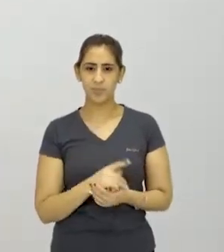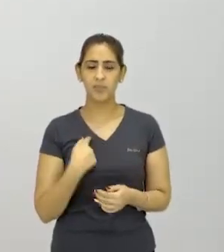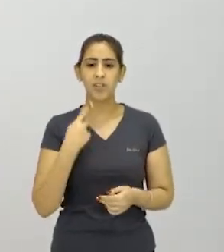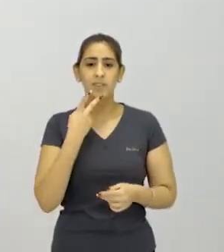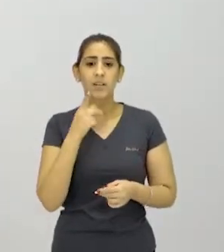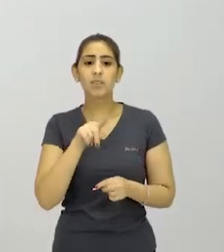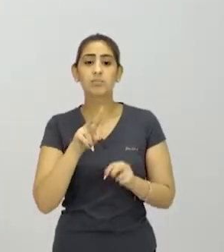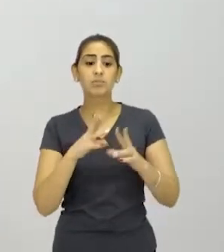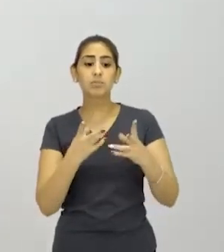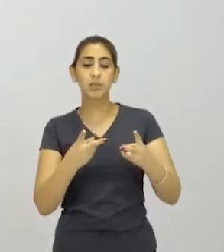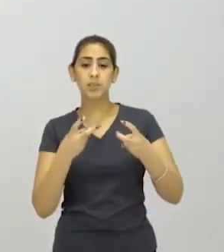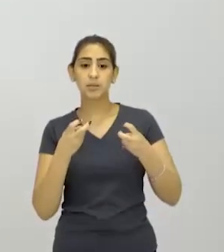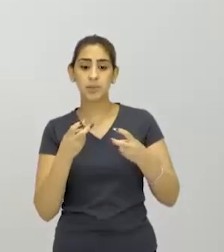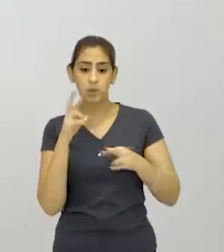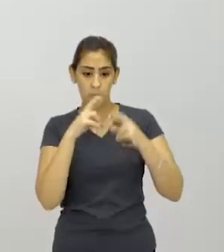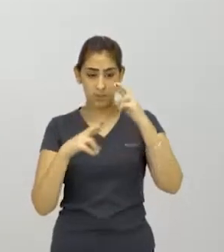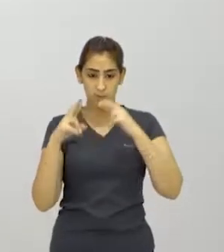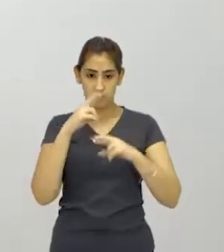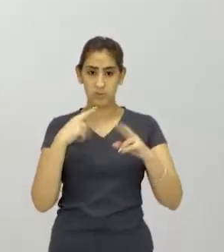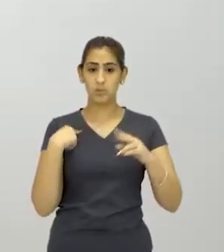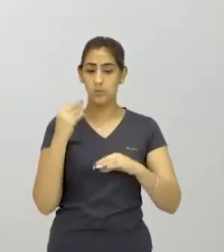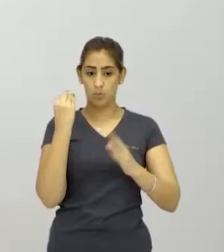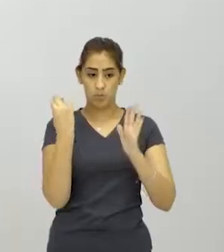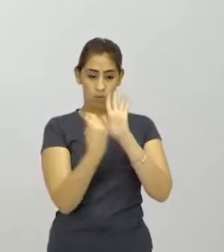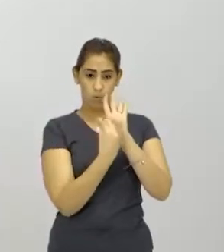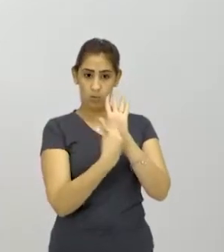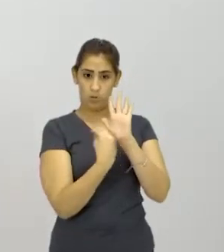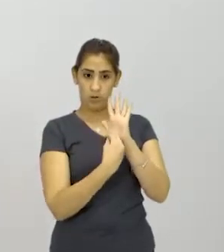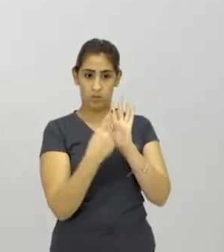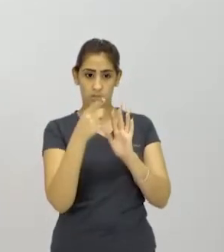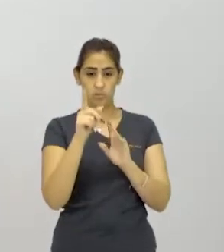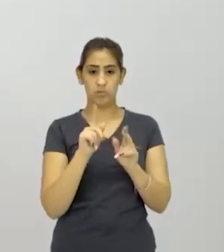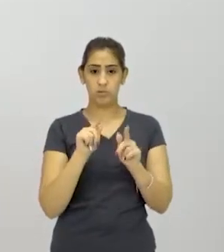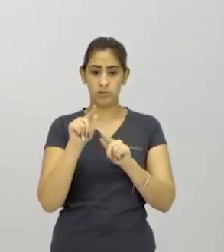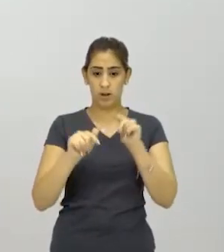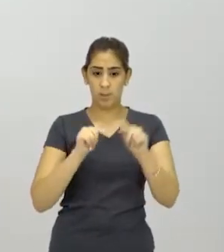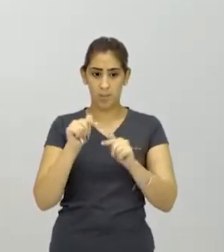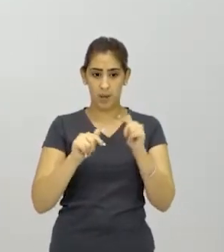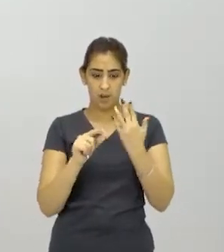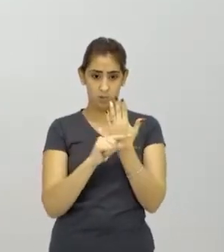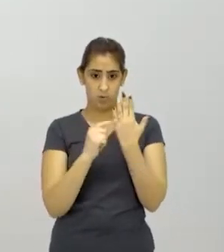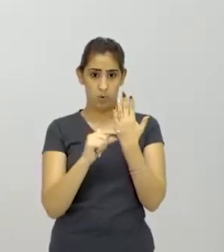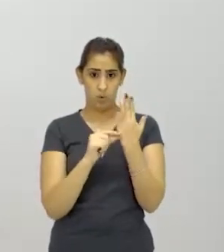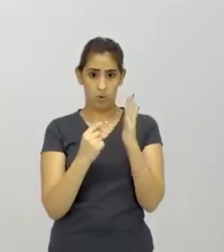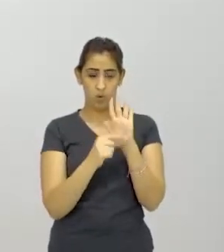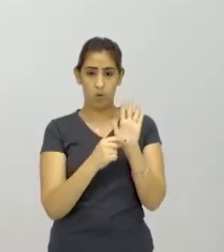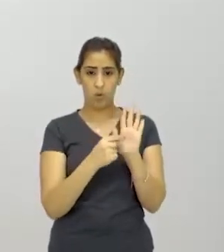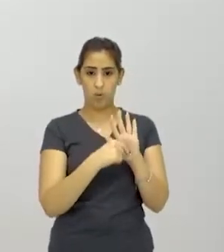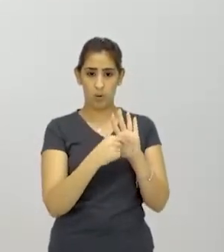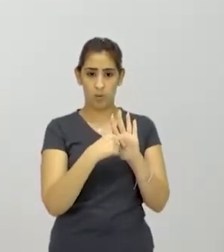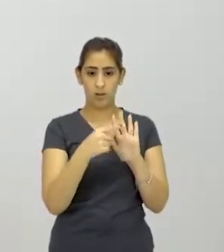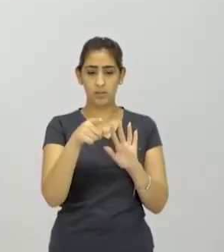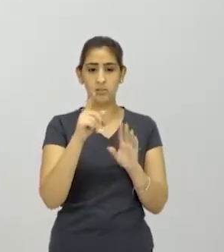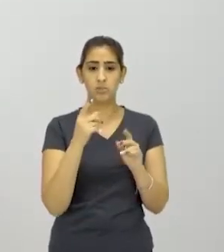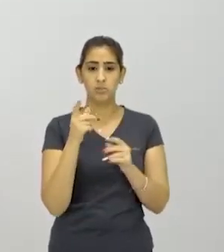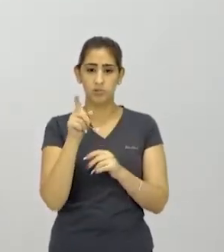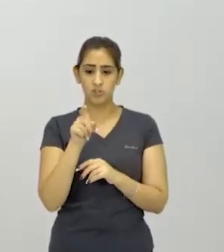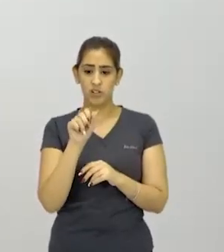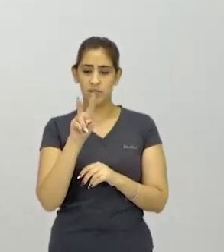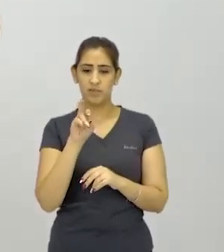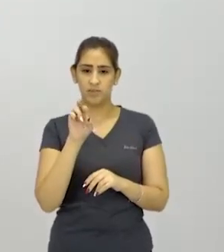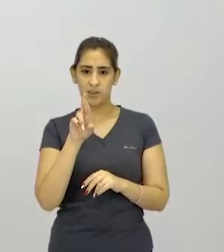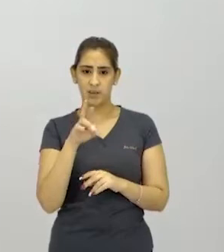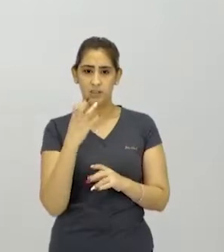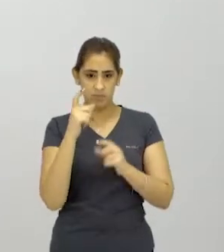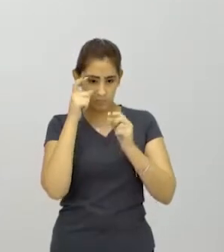perceber e observação, nós colocamos algumas obras aqui do Xavier nos nossos slides e vamos dar uma olhada, né, Xavier? Se